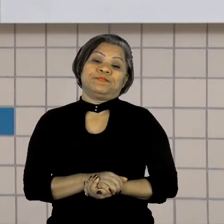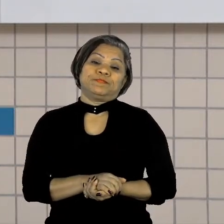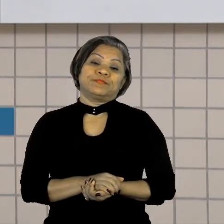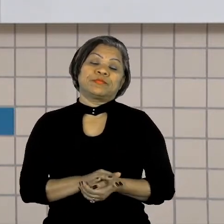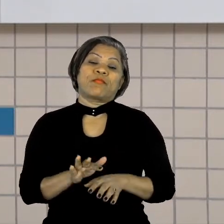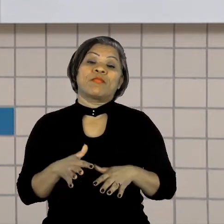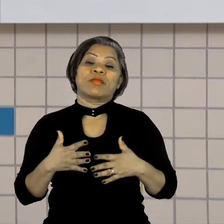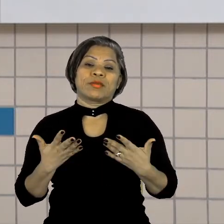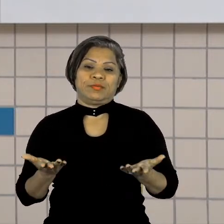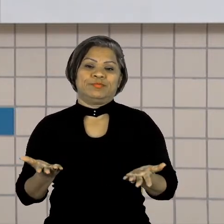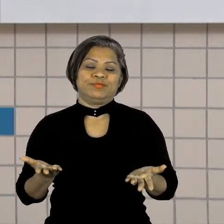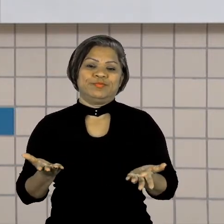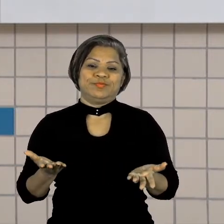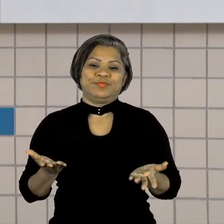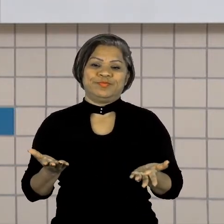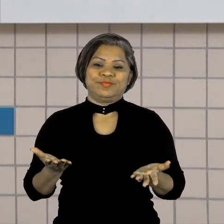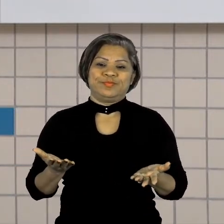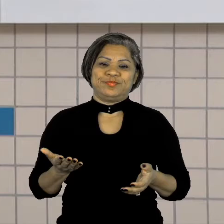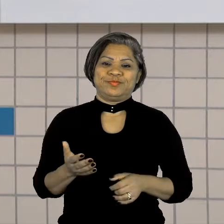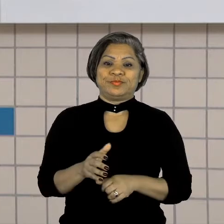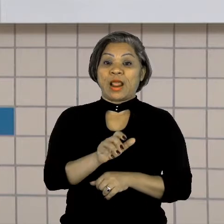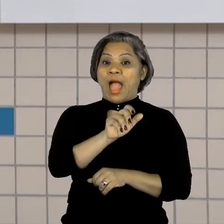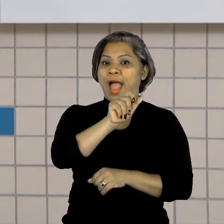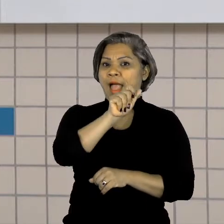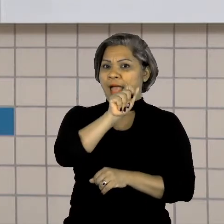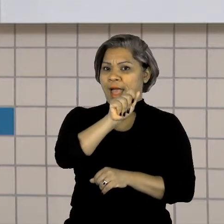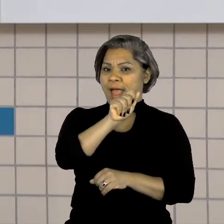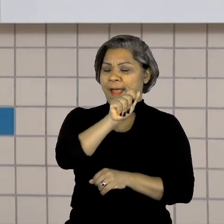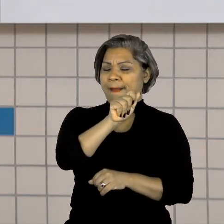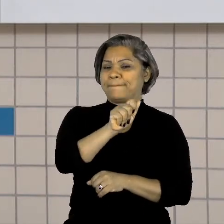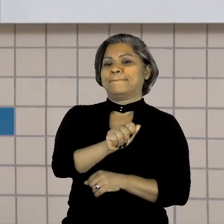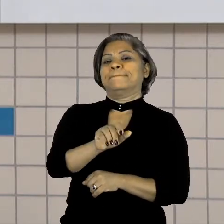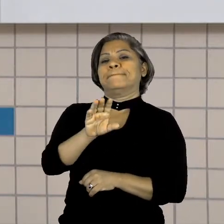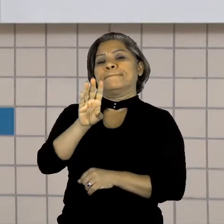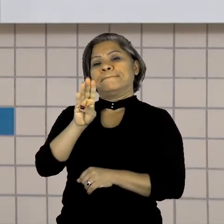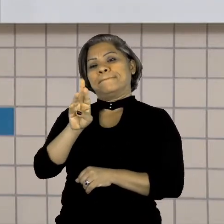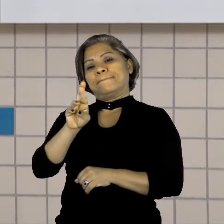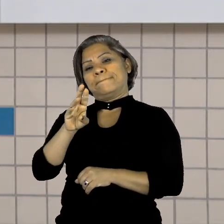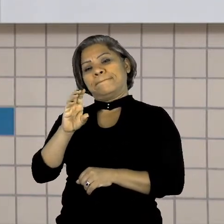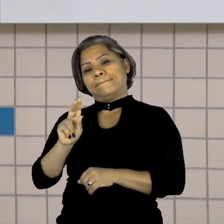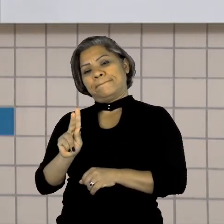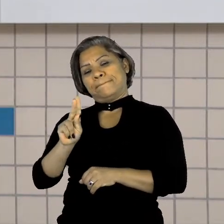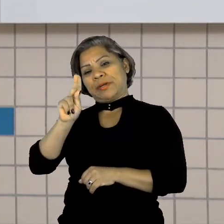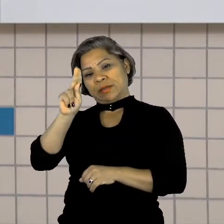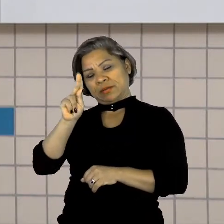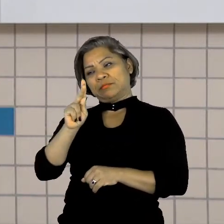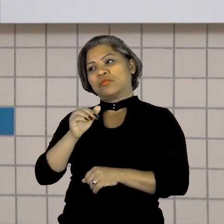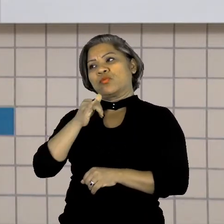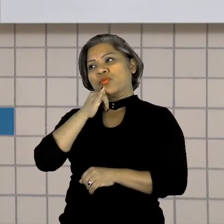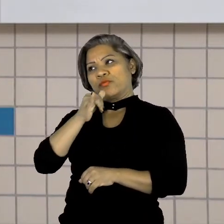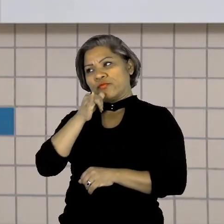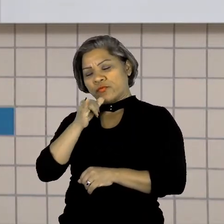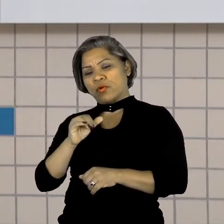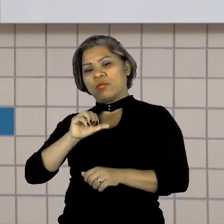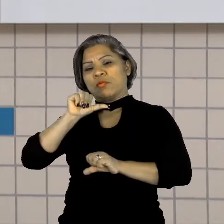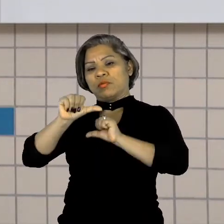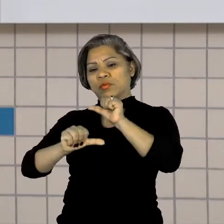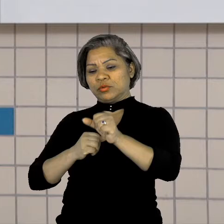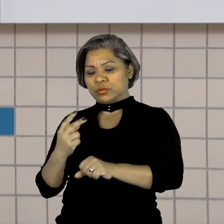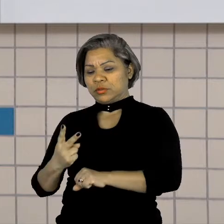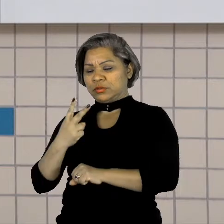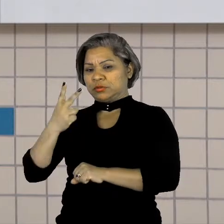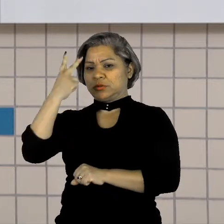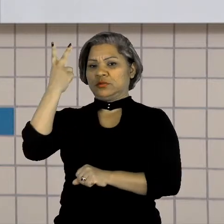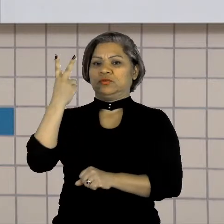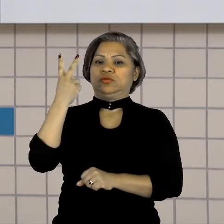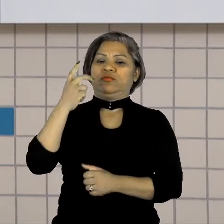aí? A BRK Ambiental informou que mudanças nos valores das contas podem ocorrer